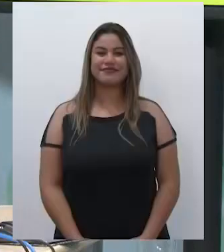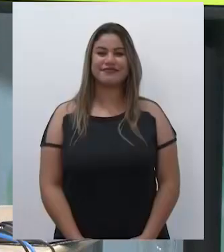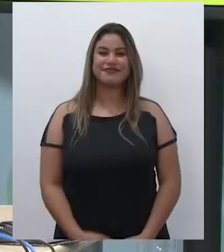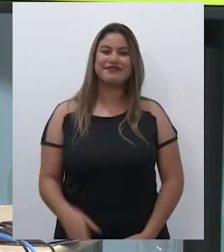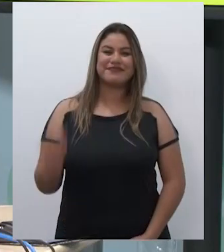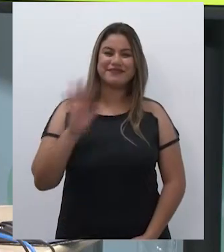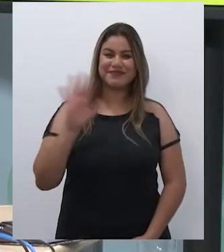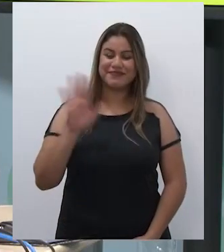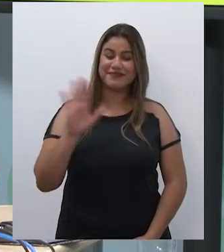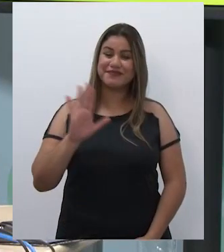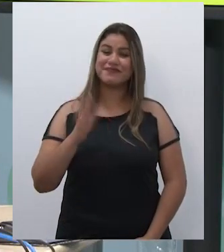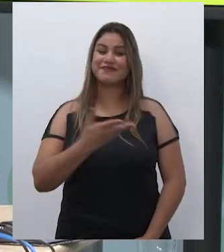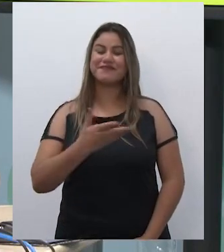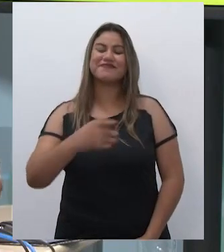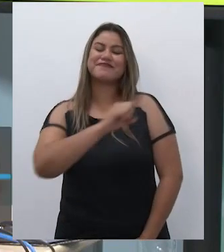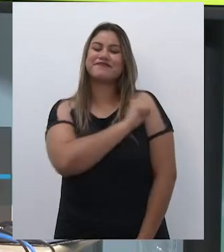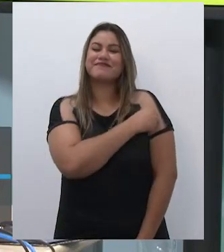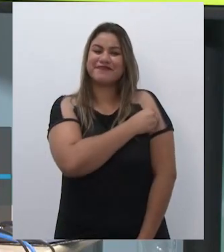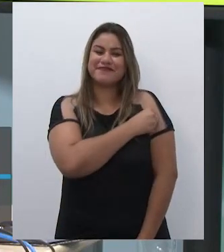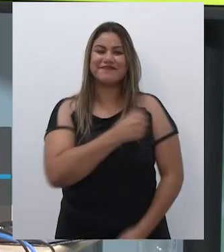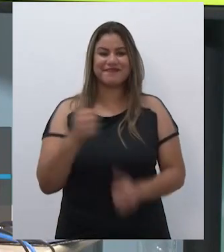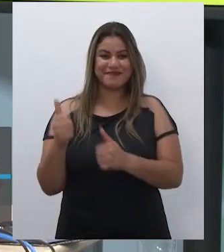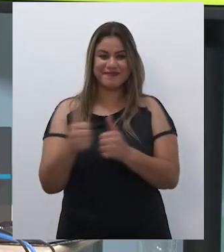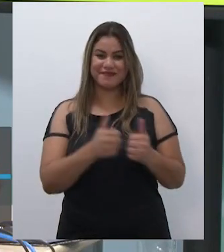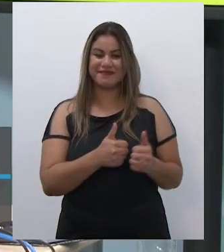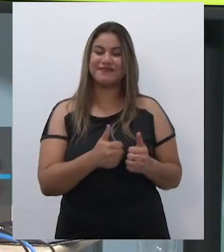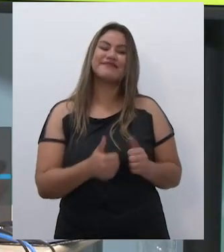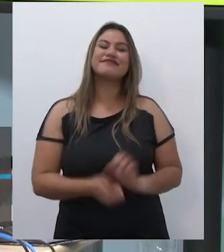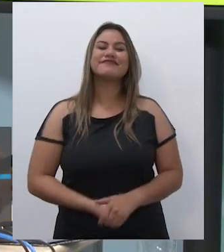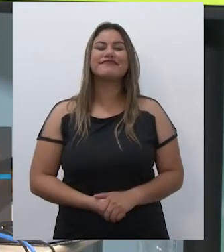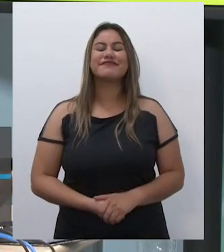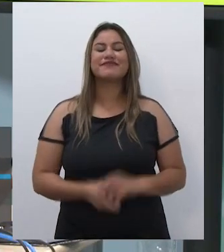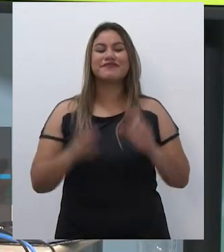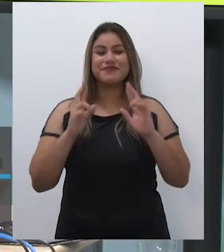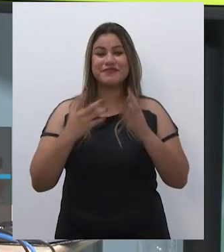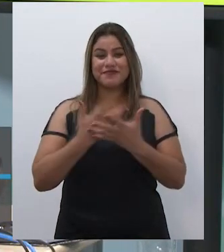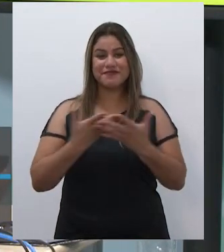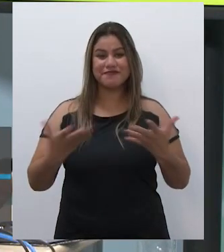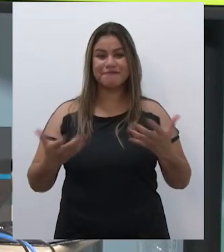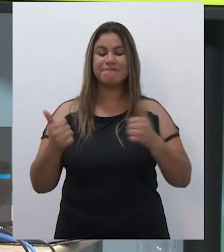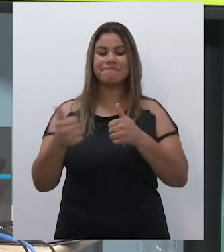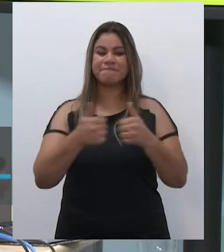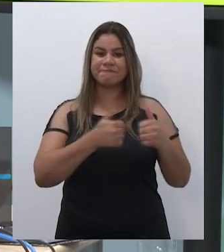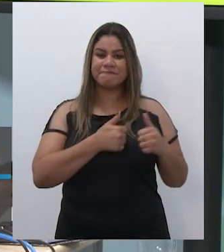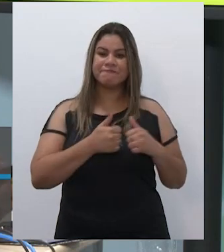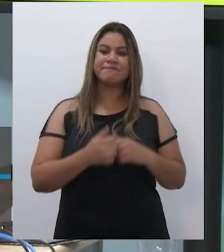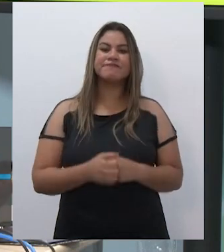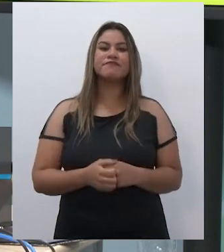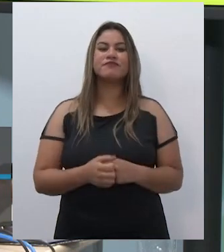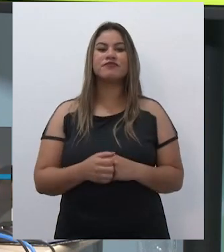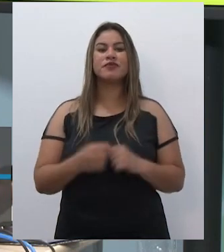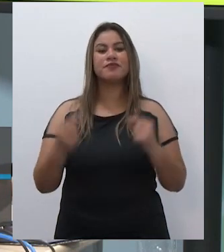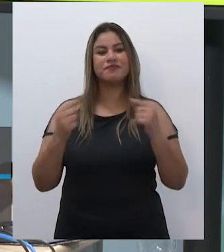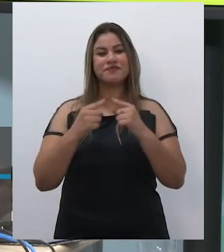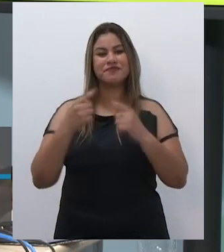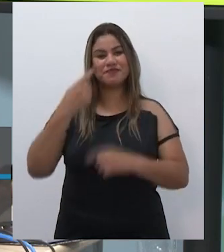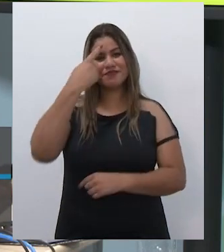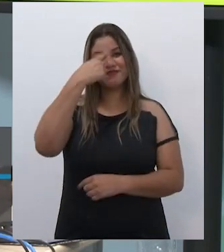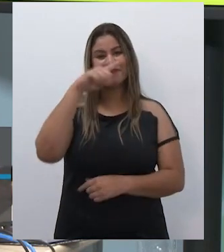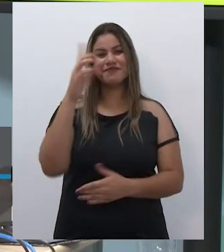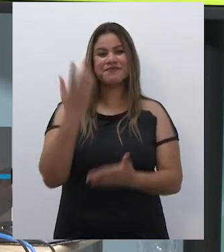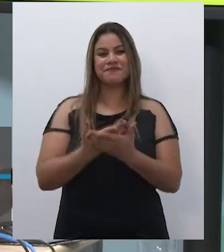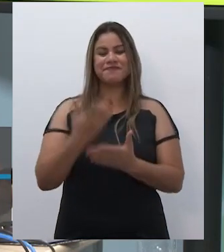Olá, alunos do 8º ano, tudo bem com vocês? Espero que vocês todos estejam bem. Na nossa última aula